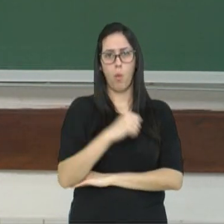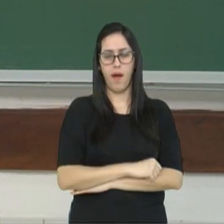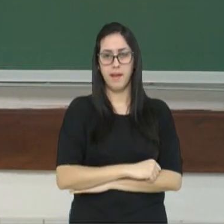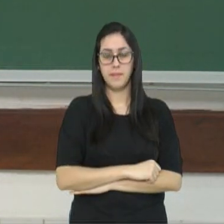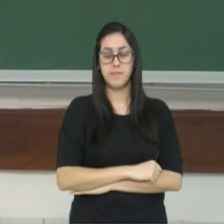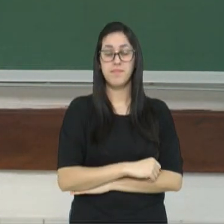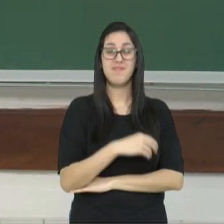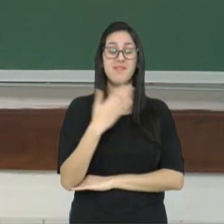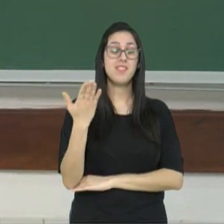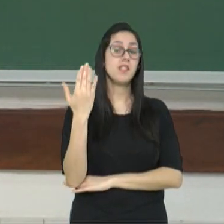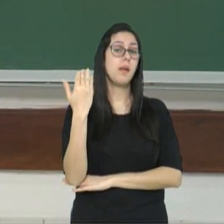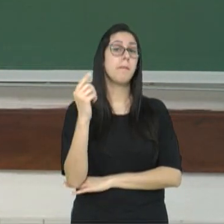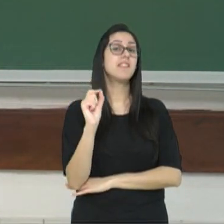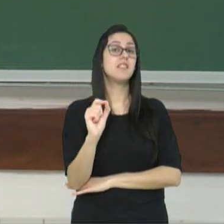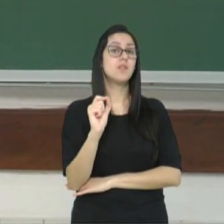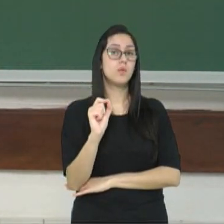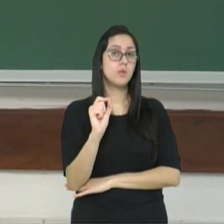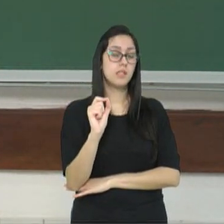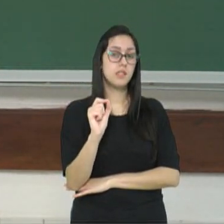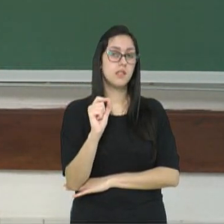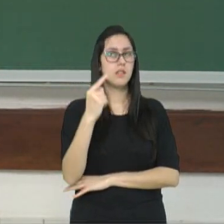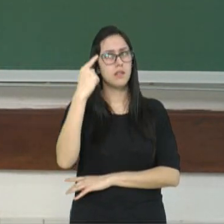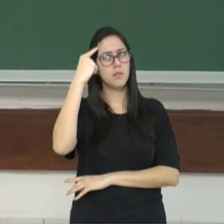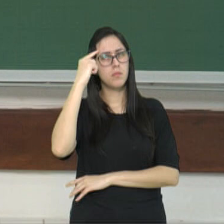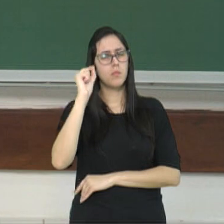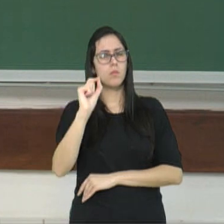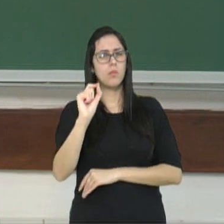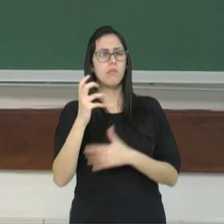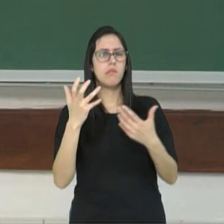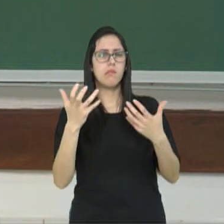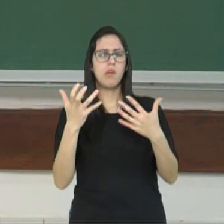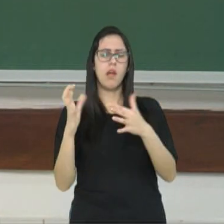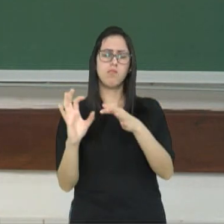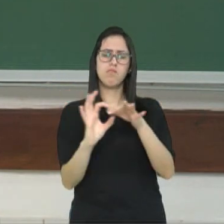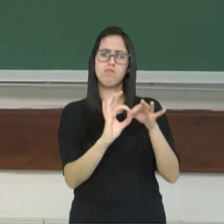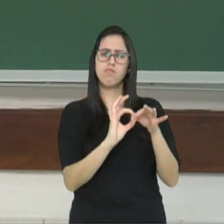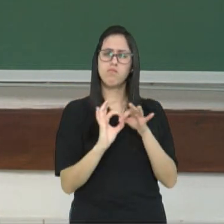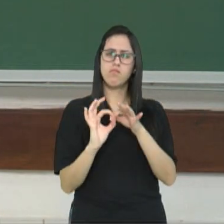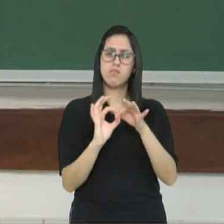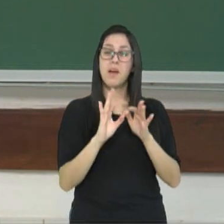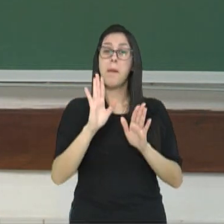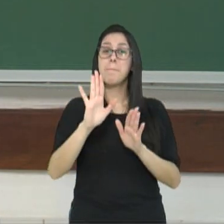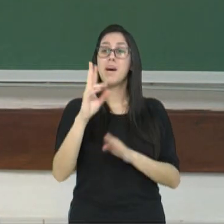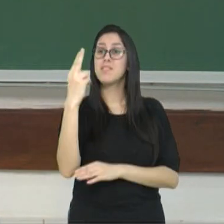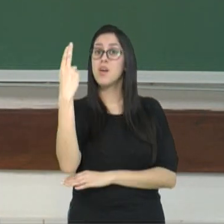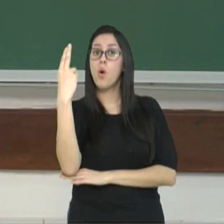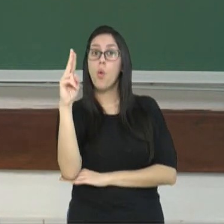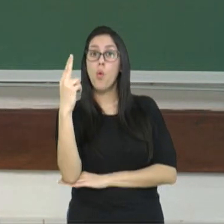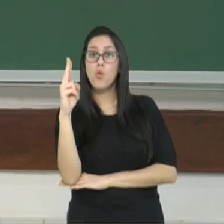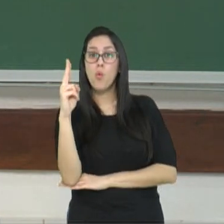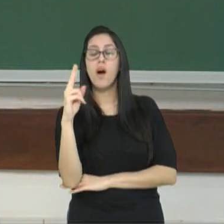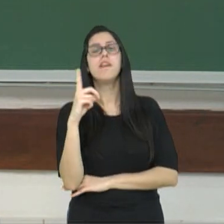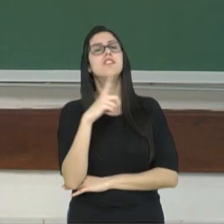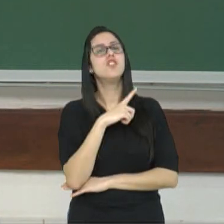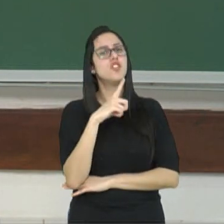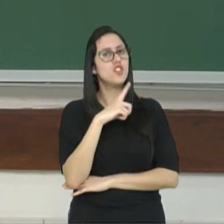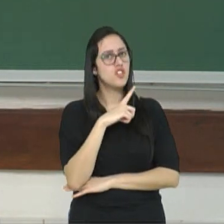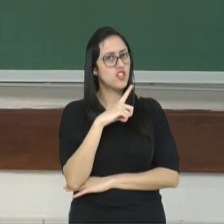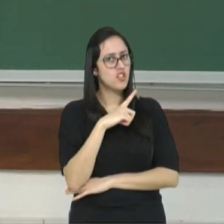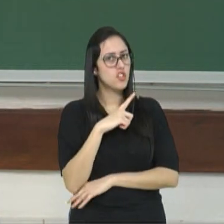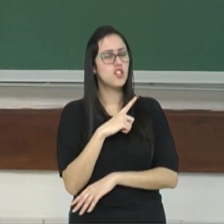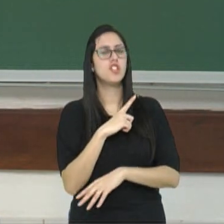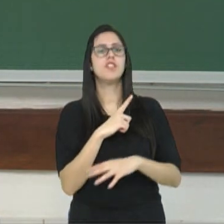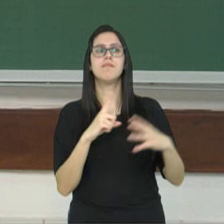quando ele começasse a guerra, o Uruguai ia se juntar a ele. Só que não ocorreu, porque o Uruguai, nesse momento, já estava sob influência do